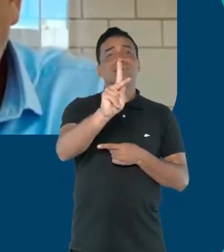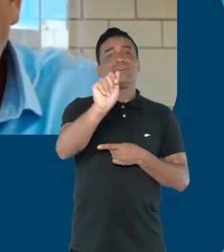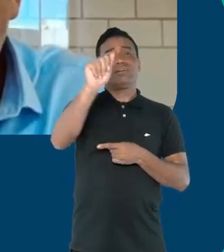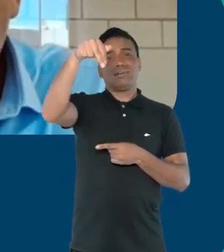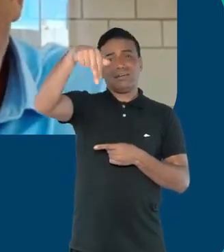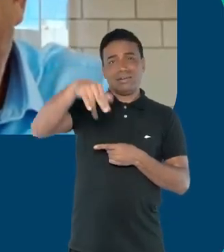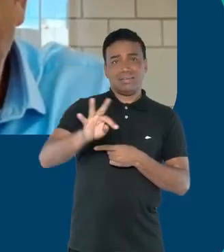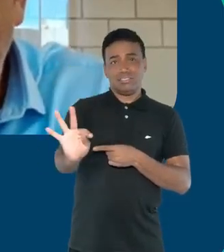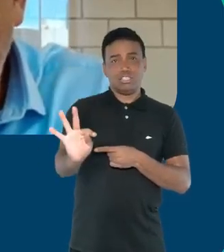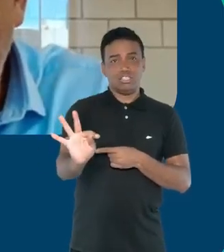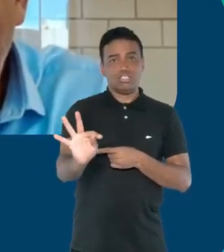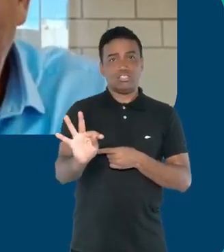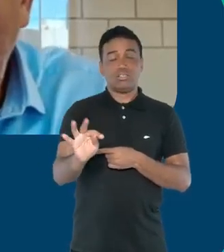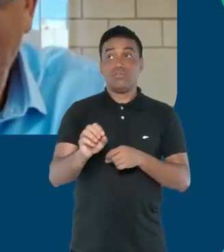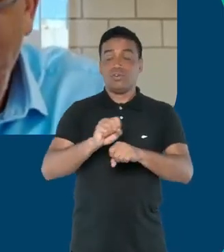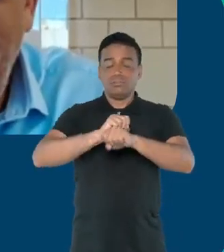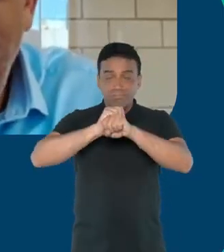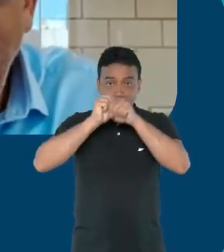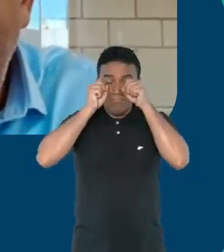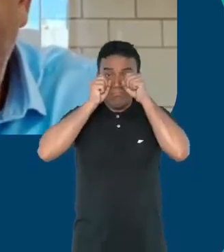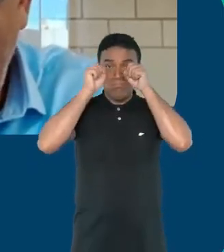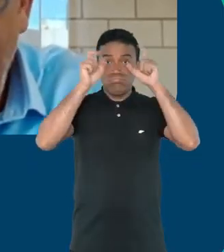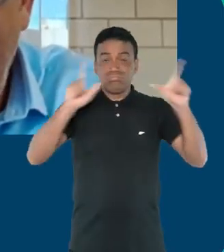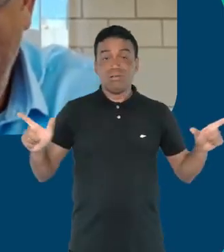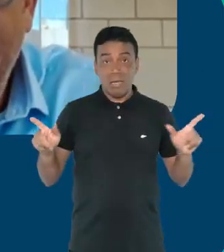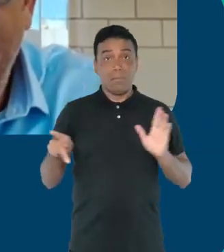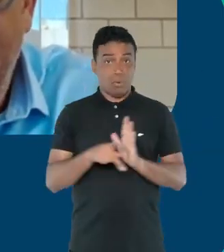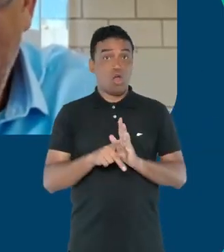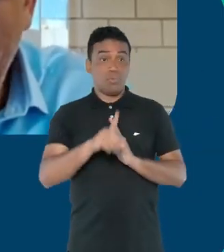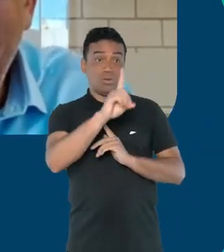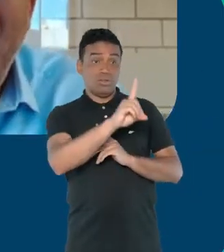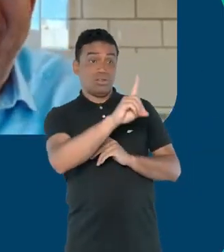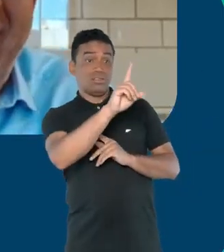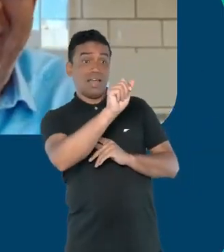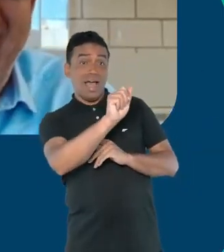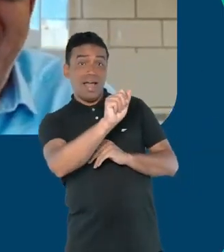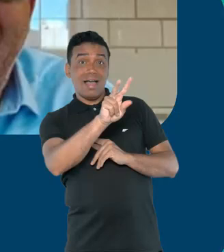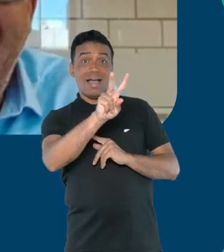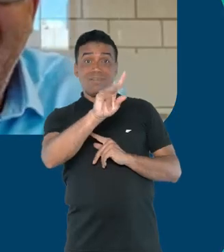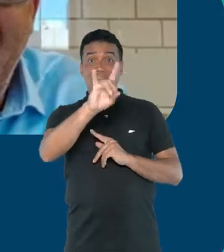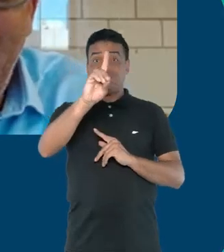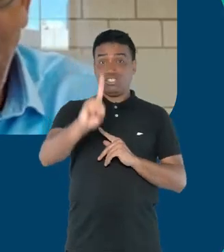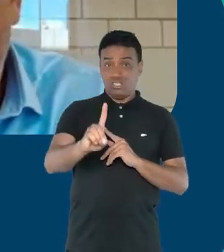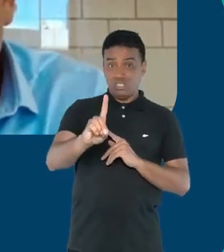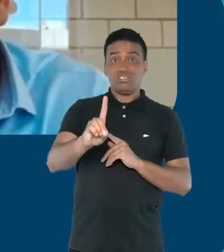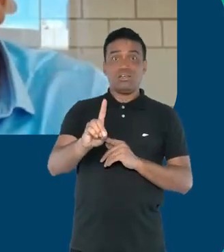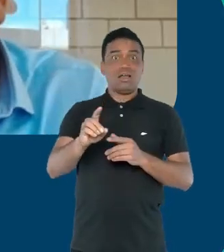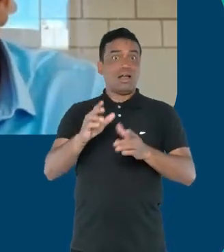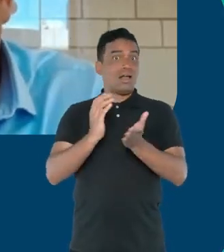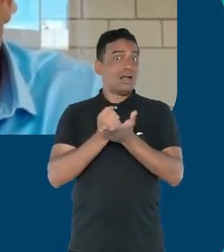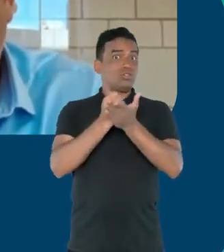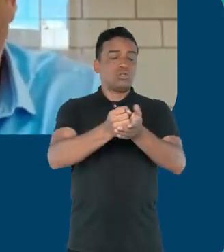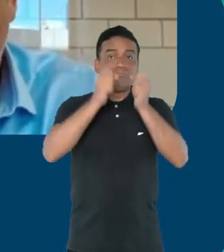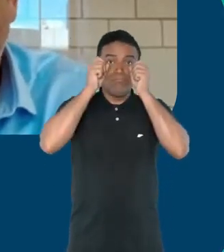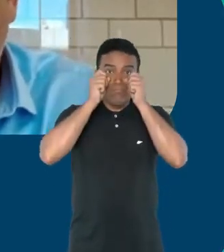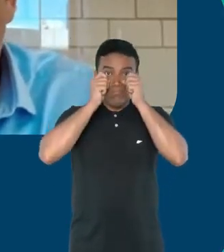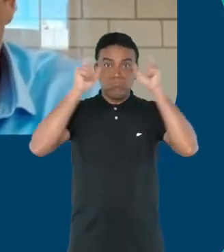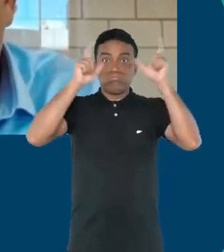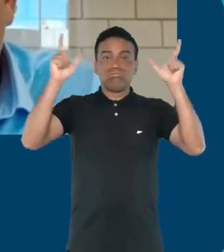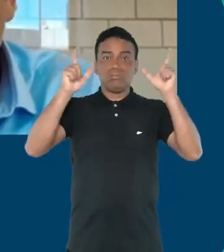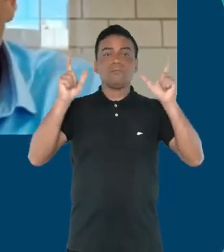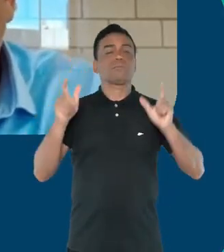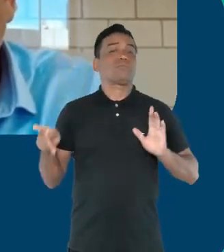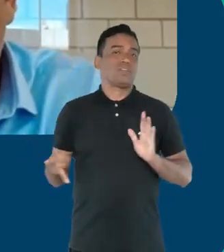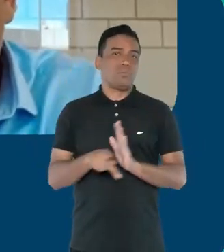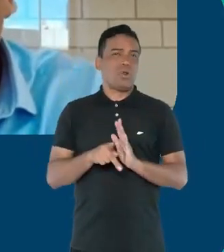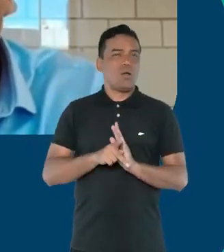seu sono dogmático pelo David Hume, né? Cuja filosofia tem